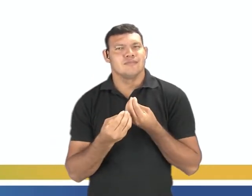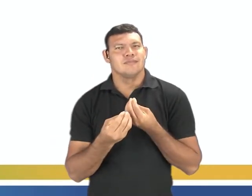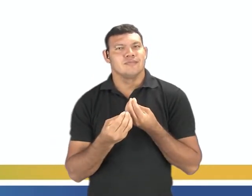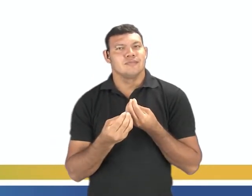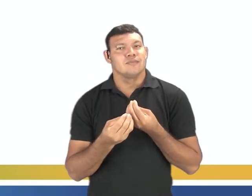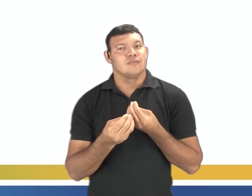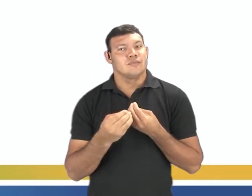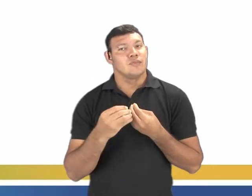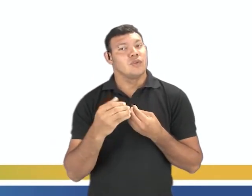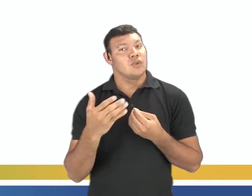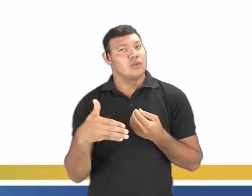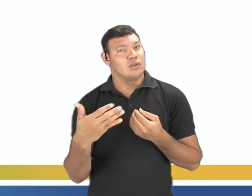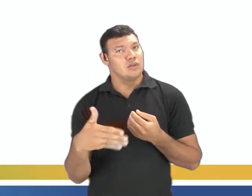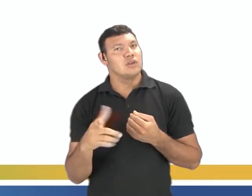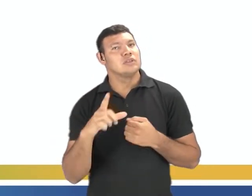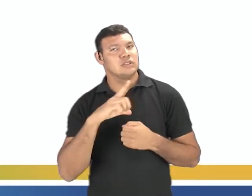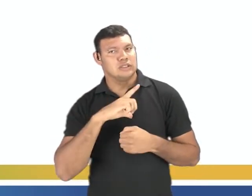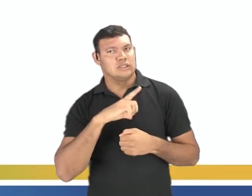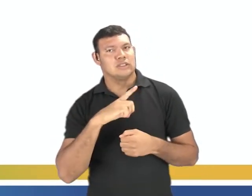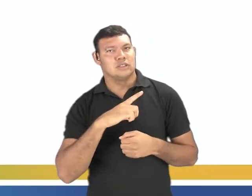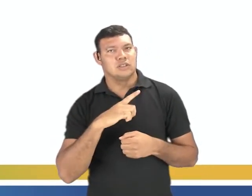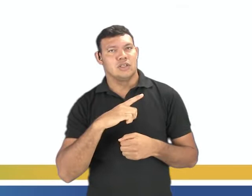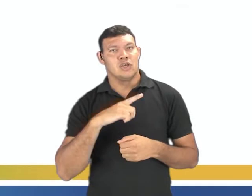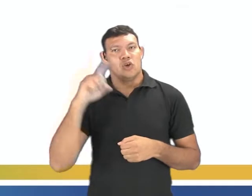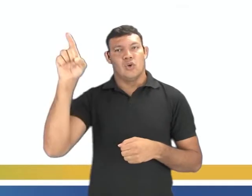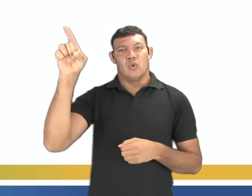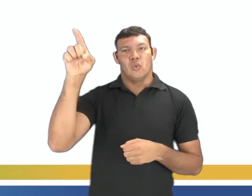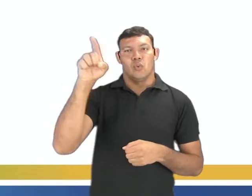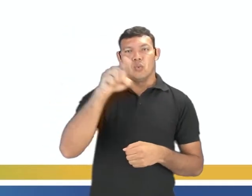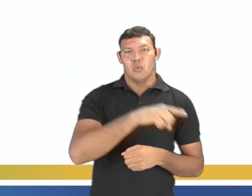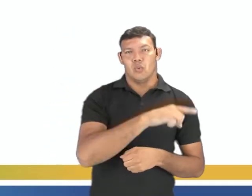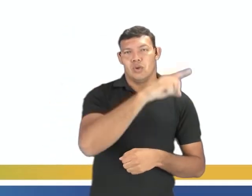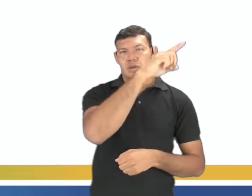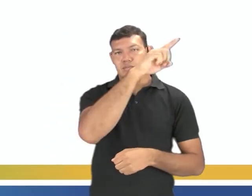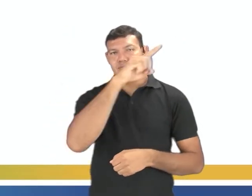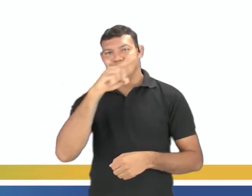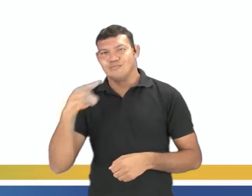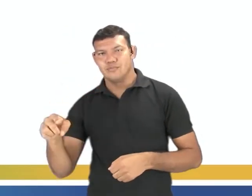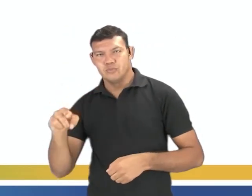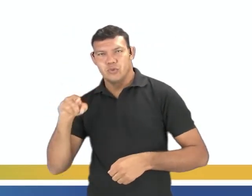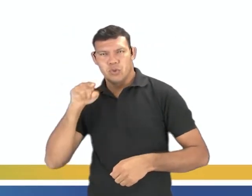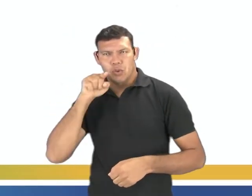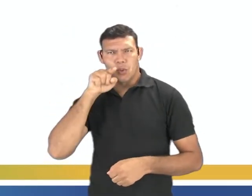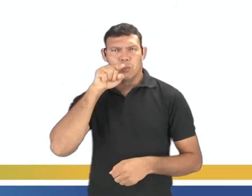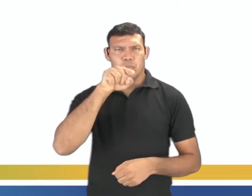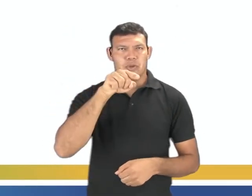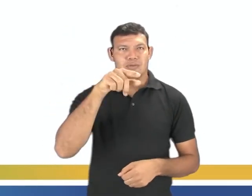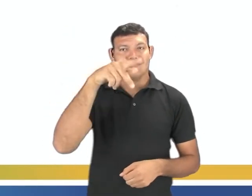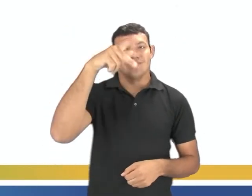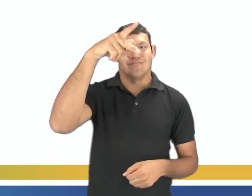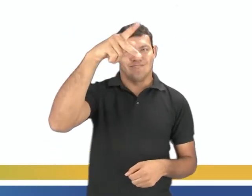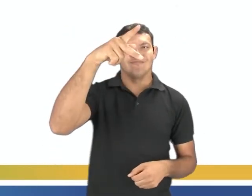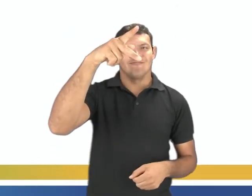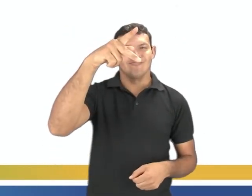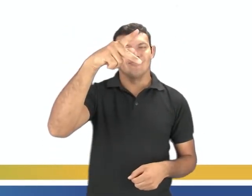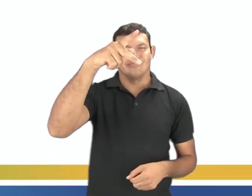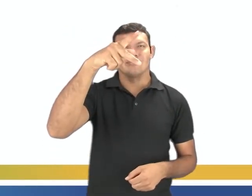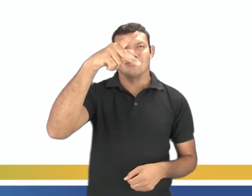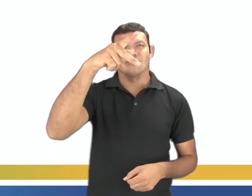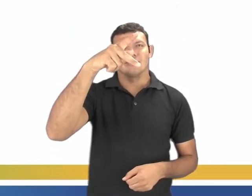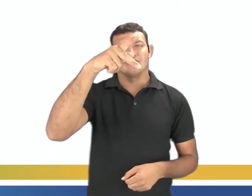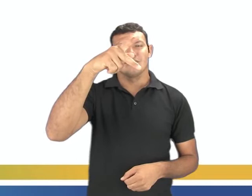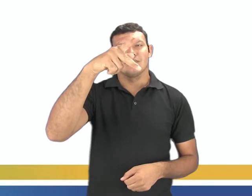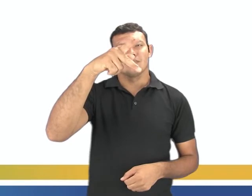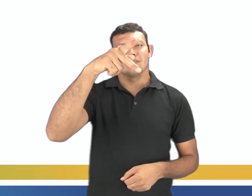concorrente? Quando nós temos na intersecção um ponto P,